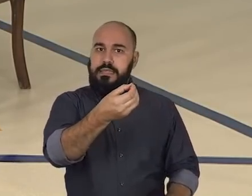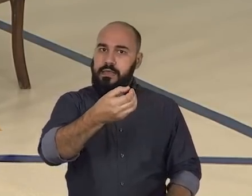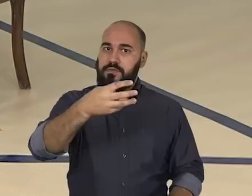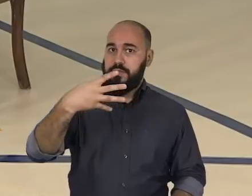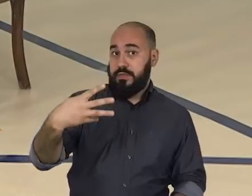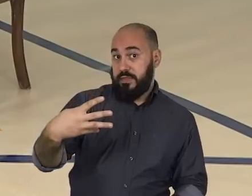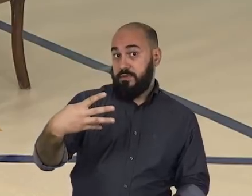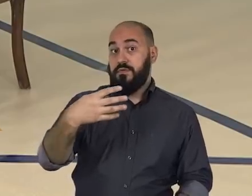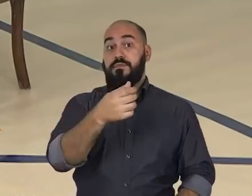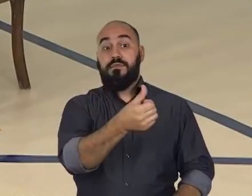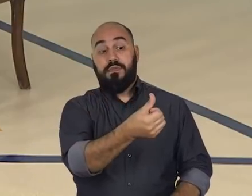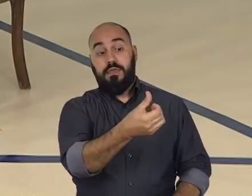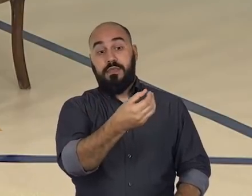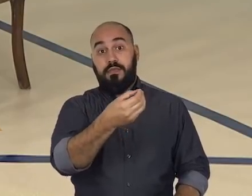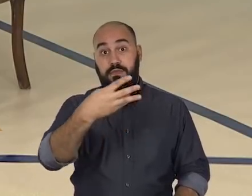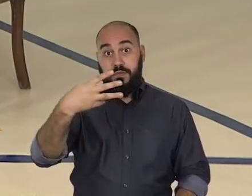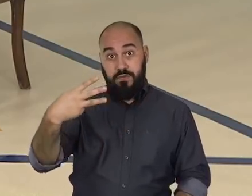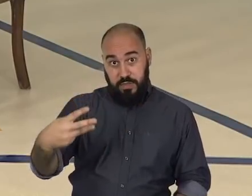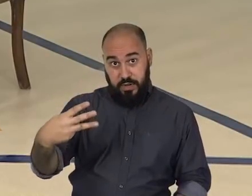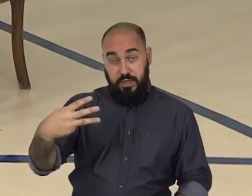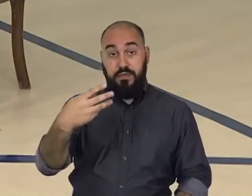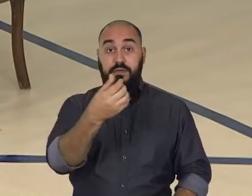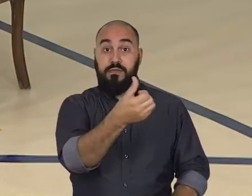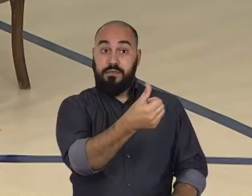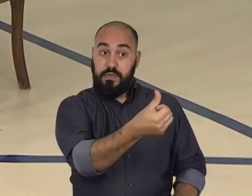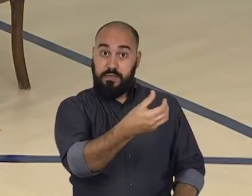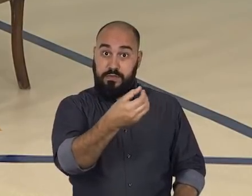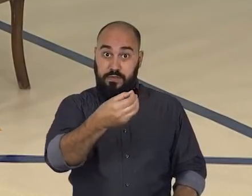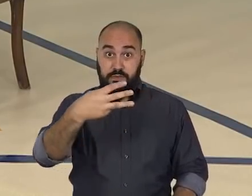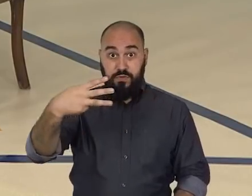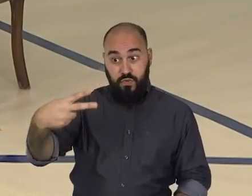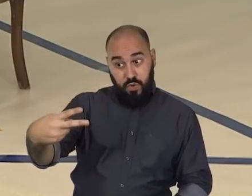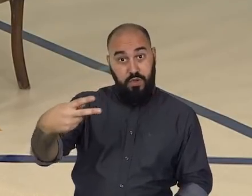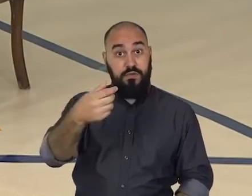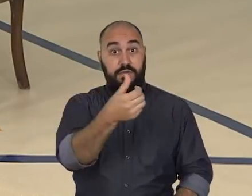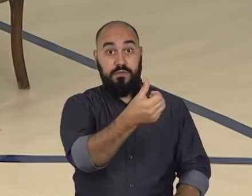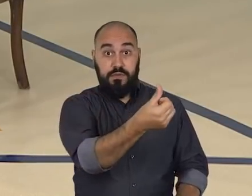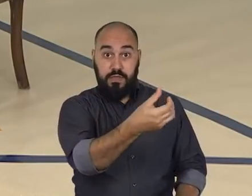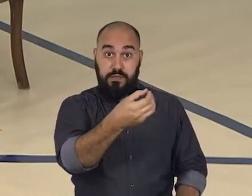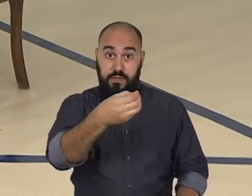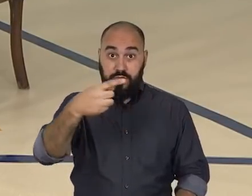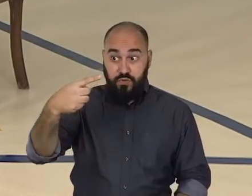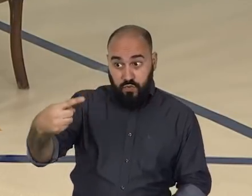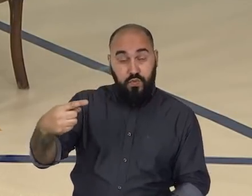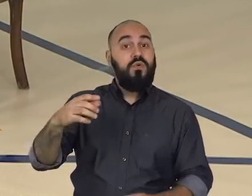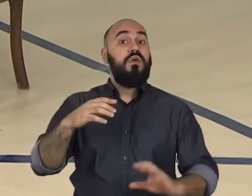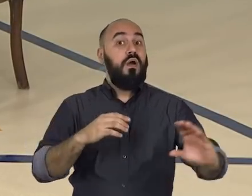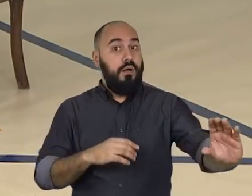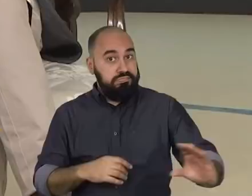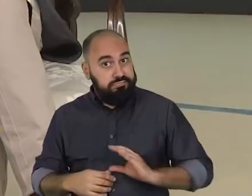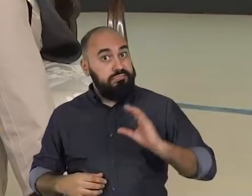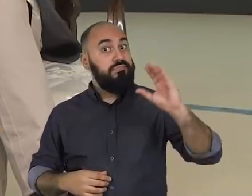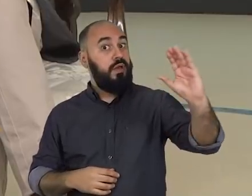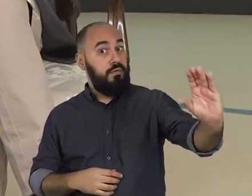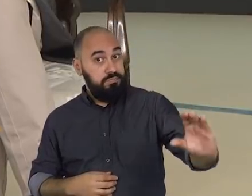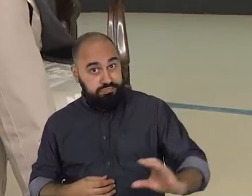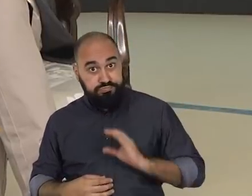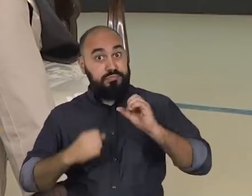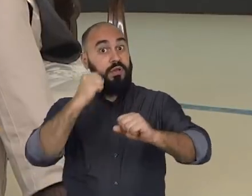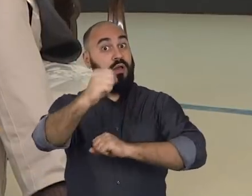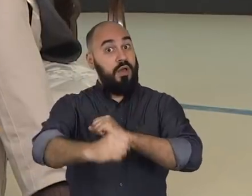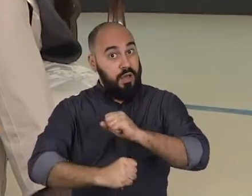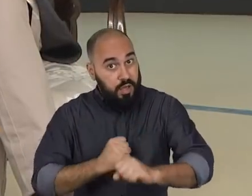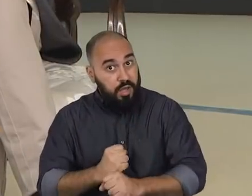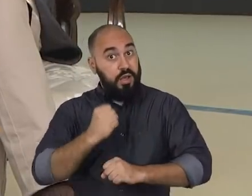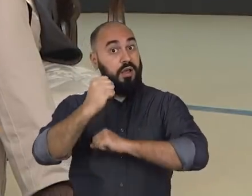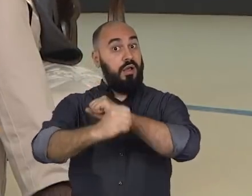e 601, lembrando que antes de Cristo contamos os anos, como eu já falei, de trás para frente. Mas depois disso,